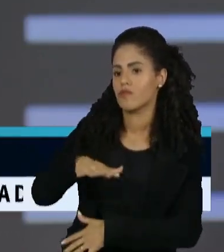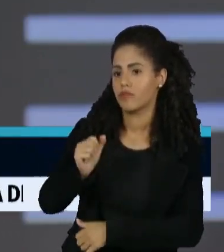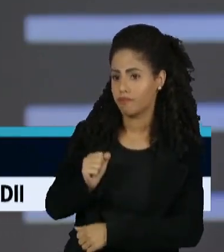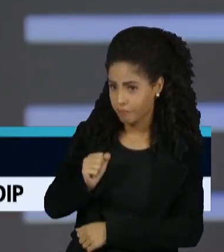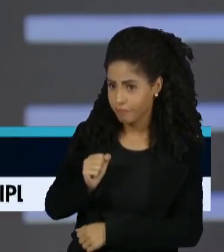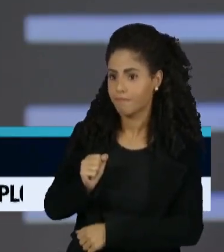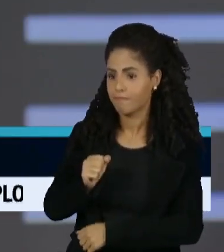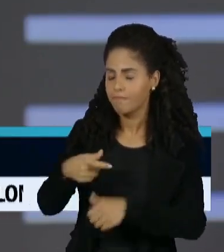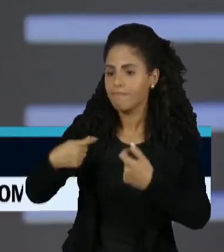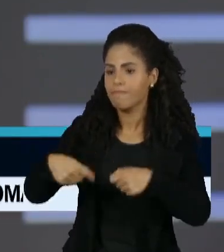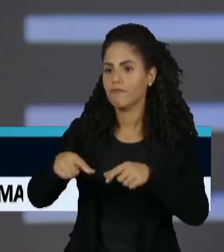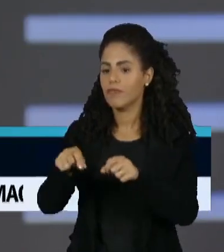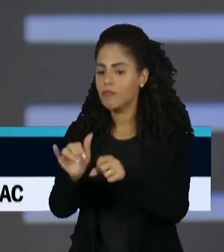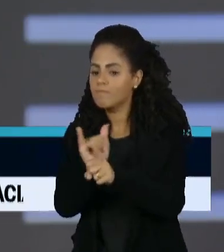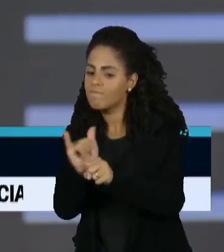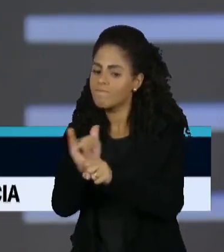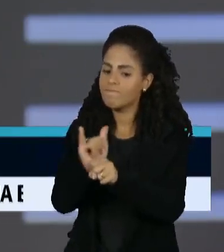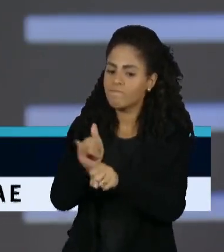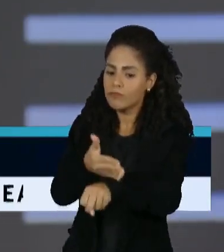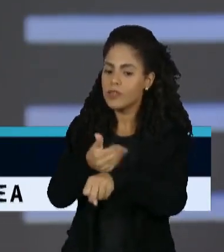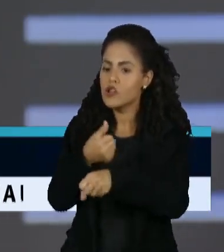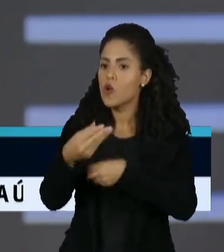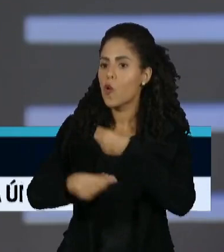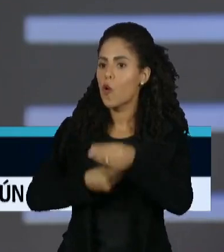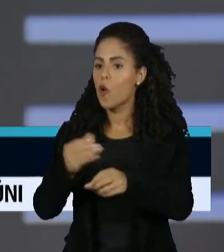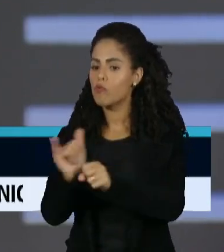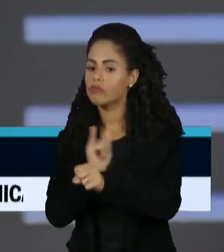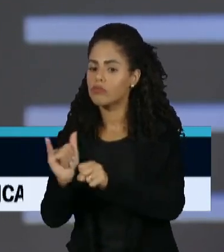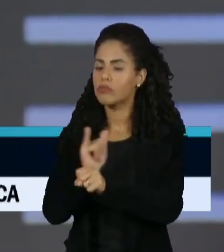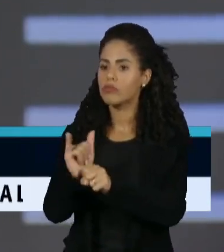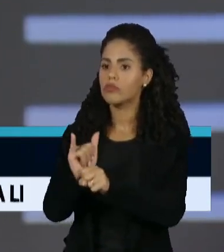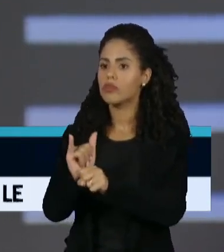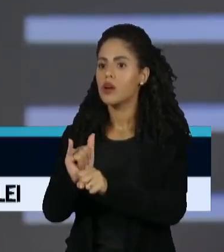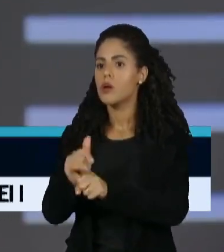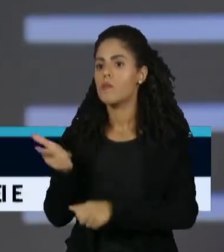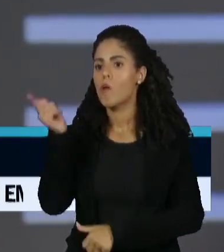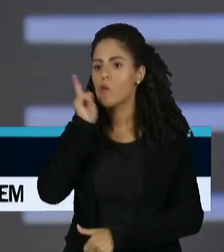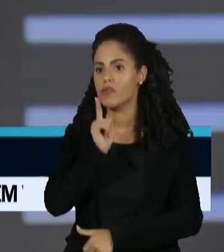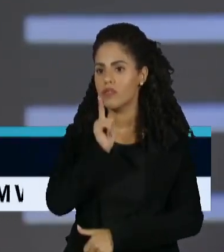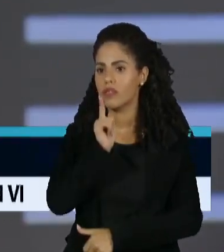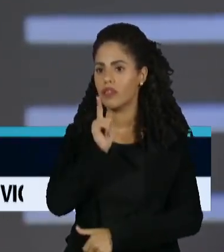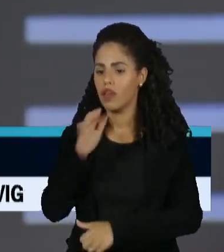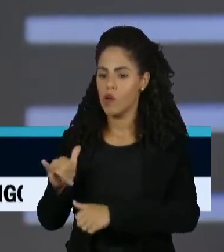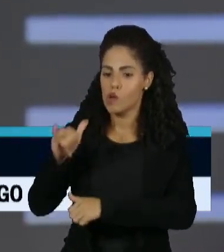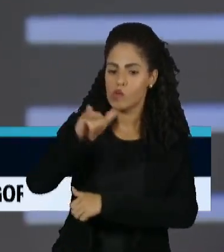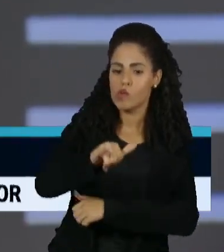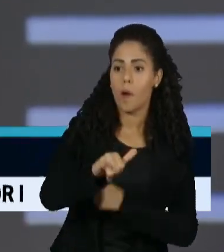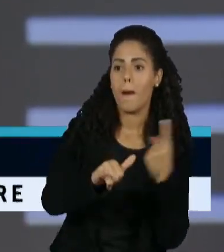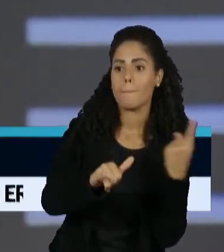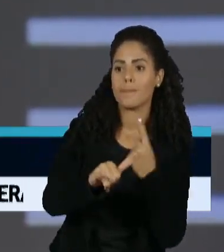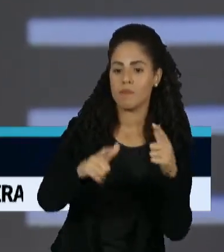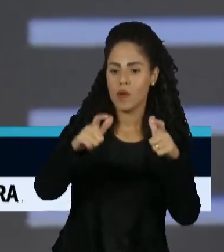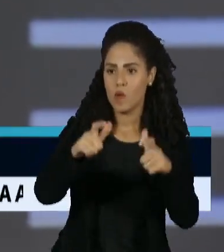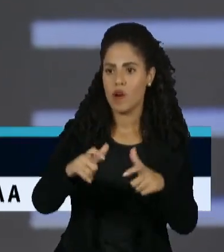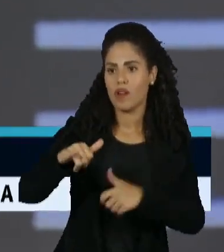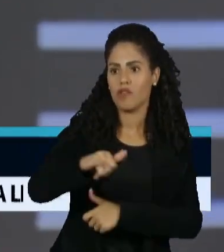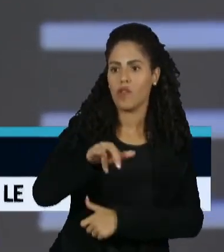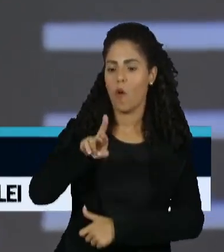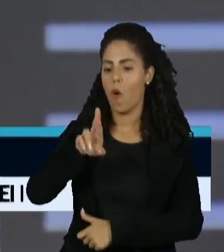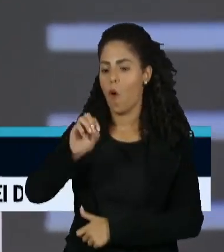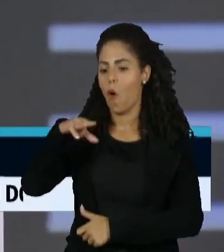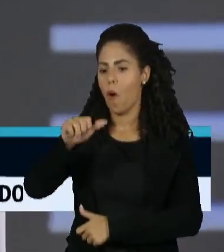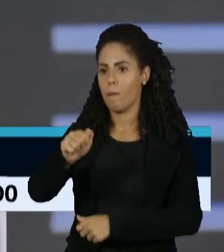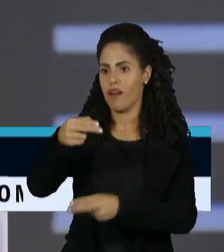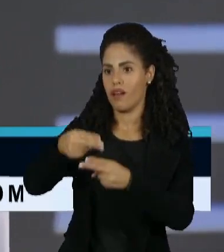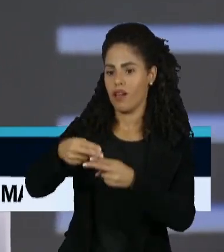que ter uma estratégia, inclusive com escala em Roma, para o melhor local. Há uma estratégia